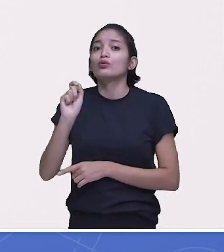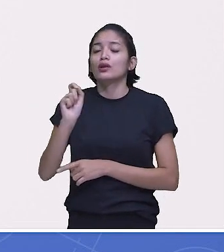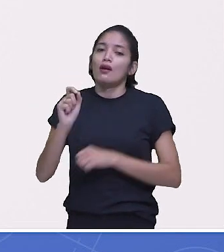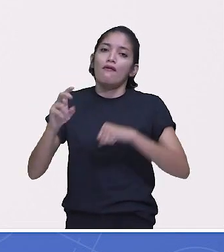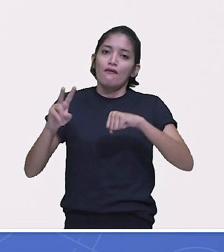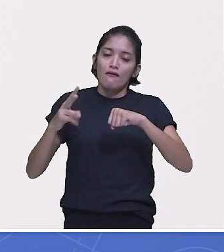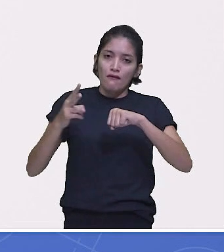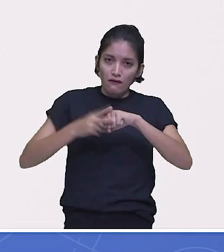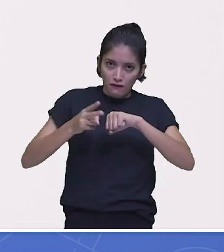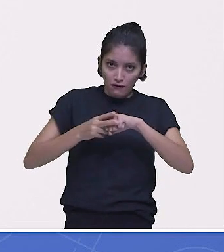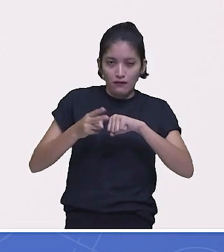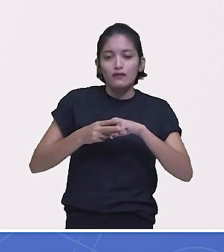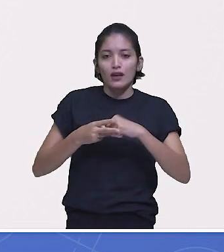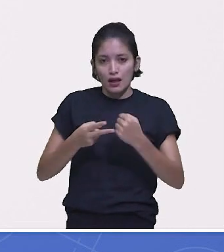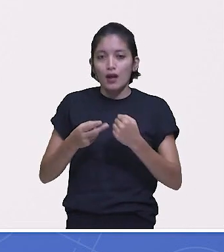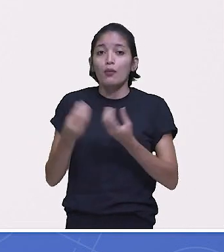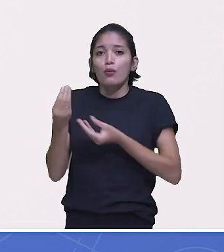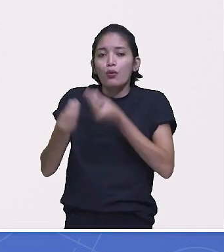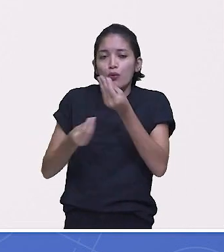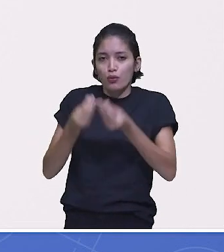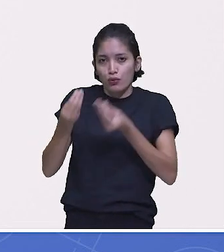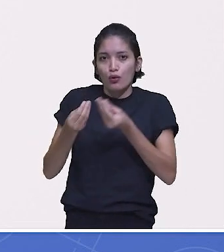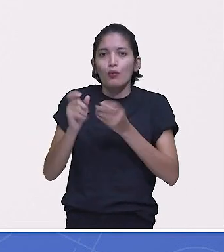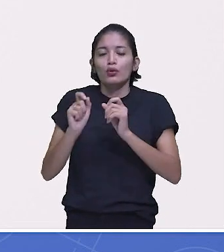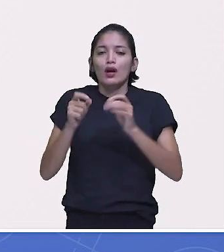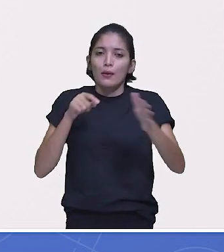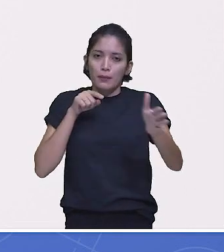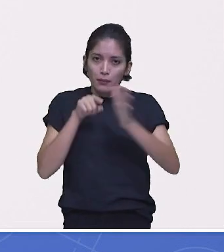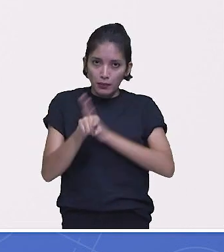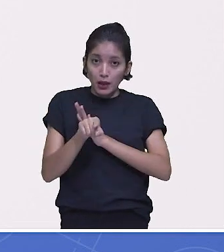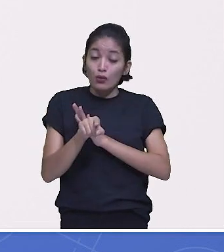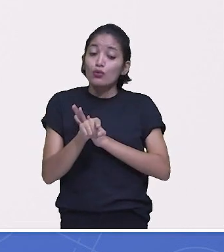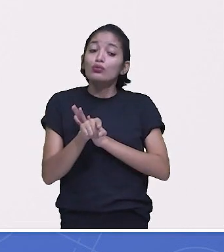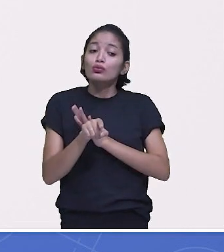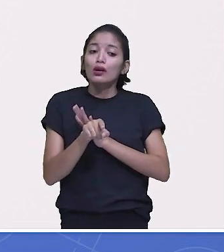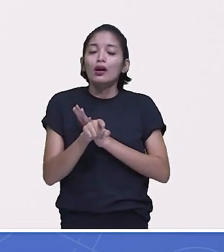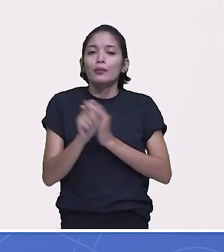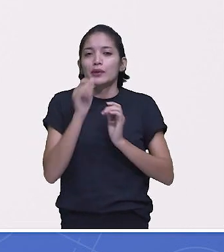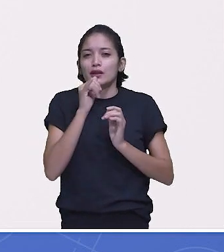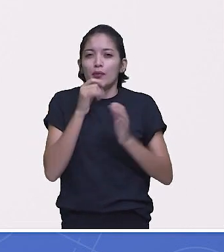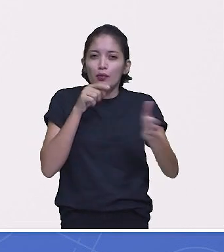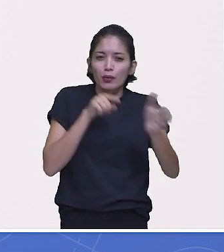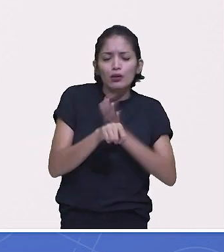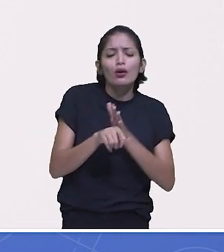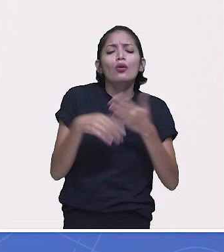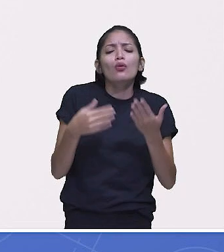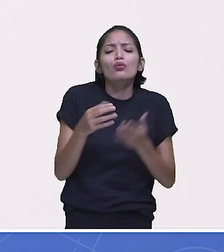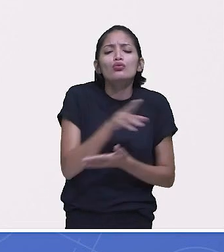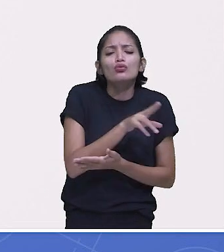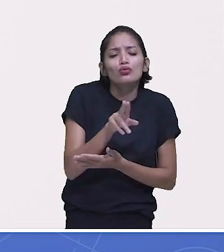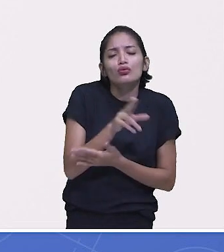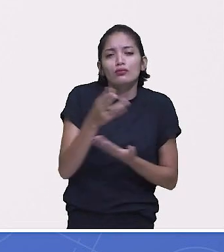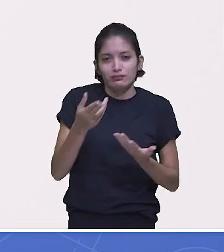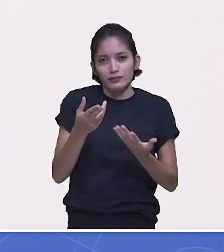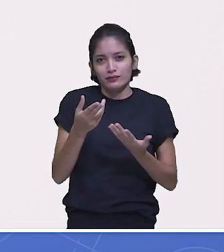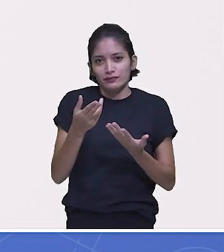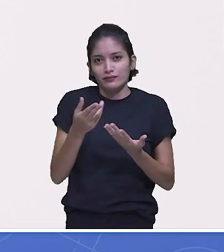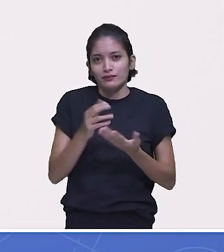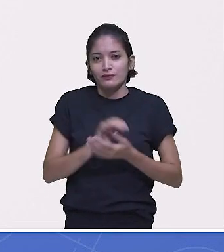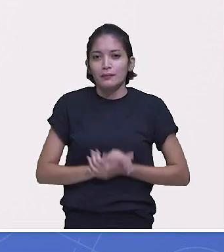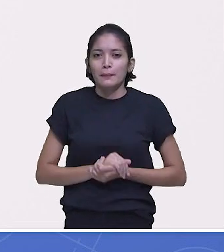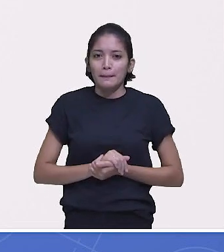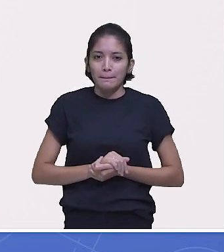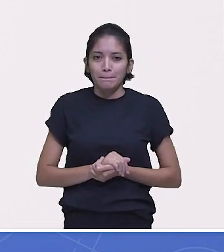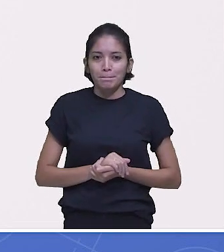verbo chamar-se, para perguntar o nome de alguém. Como te llamas? Como se llama você?